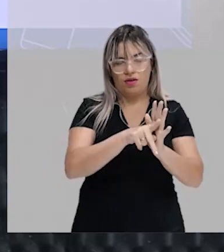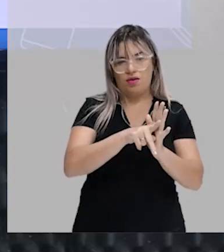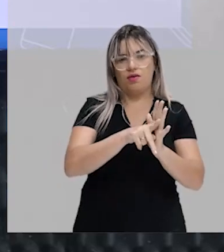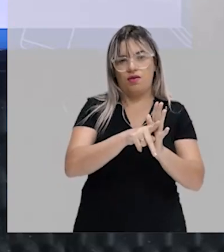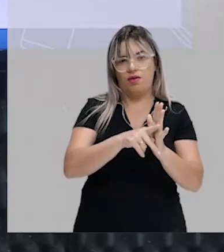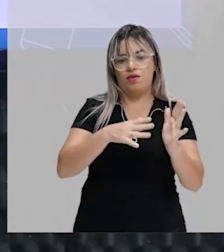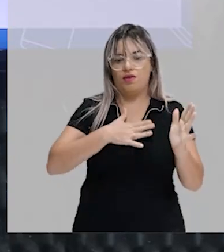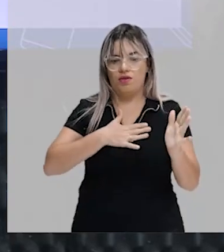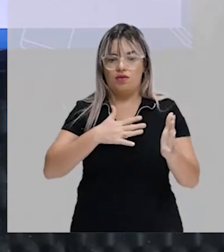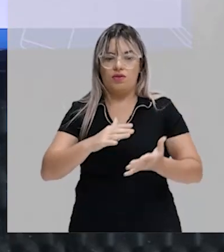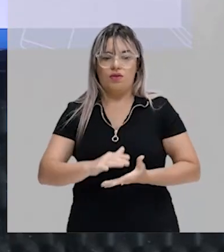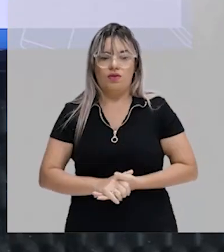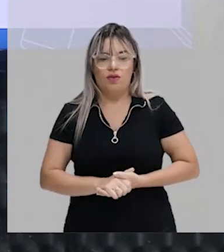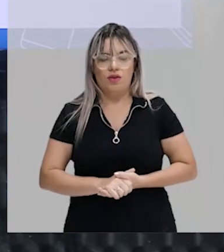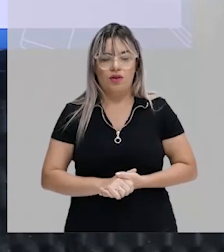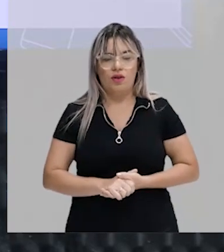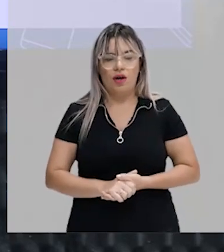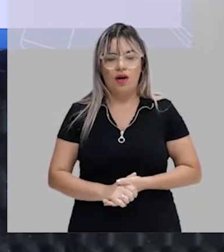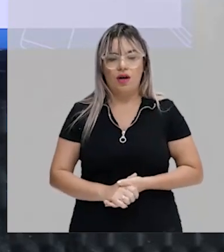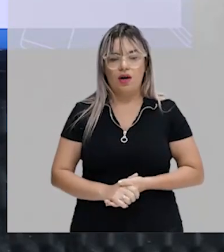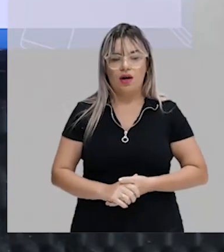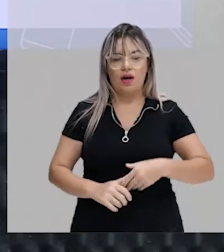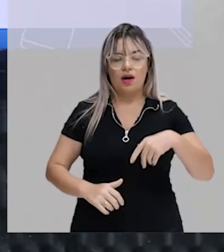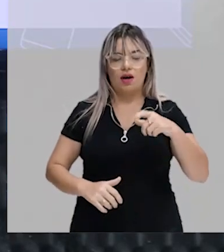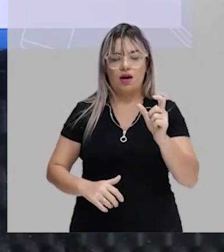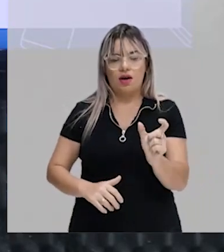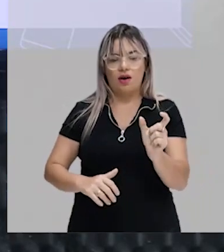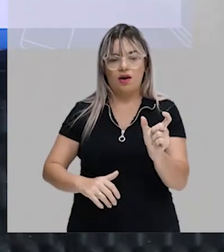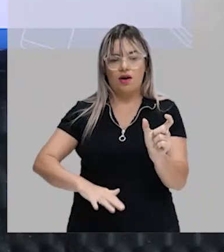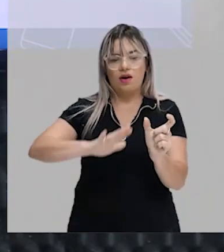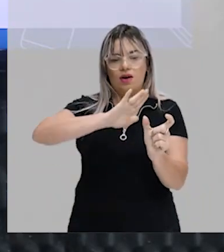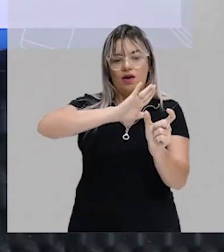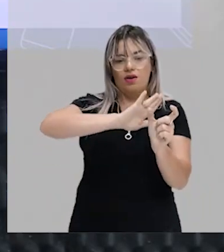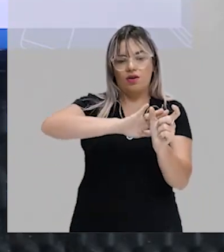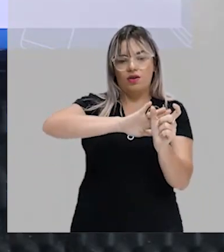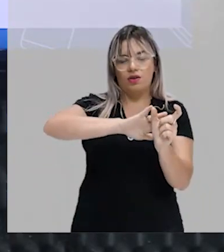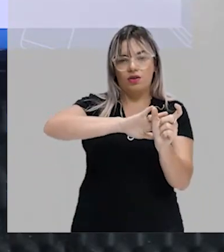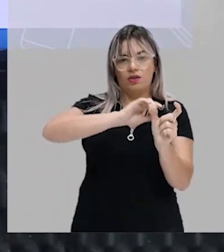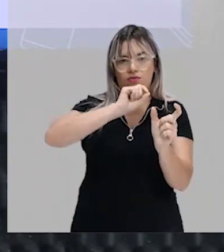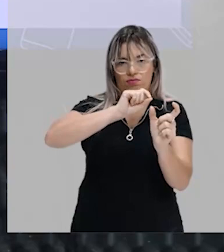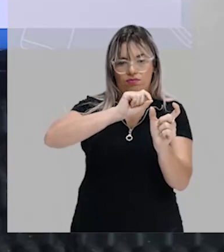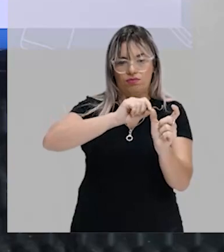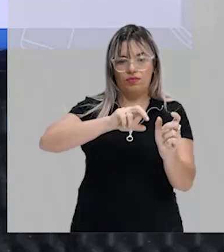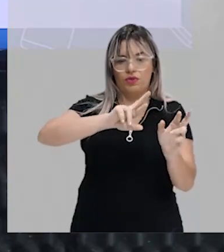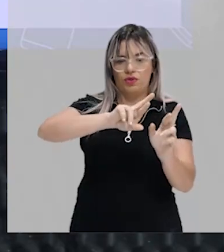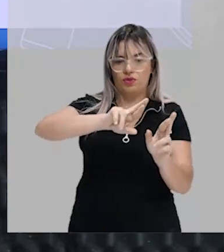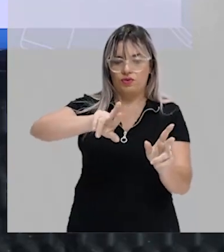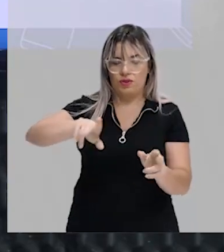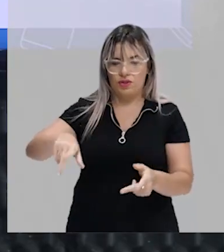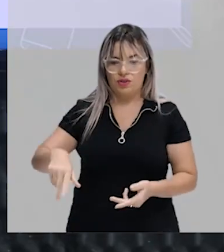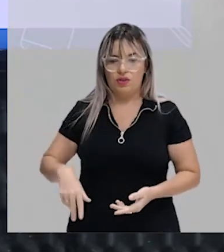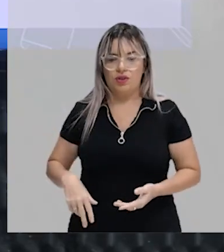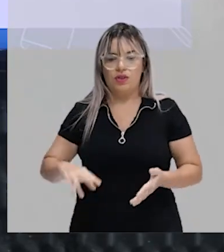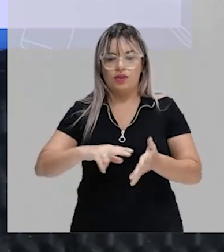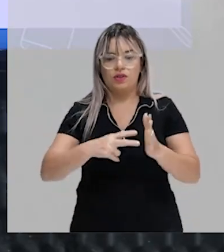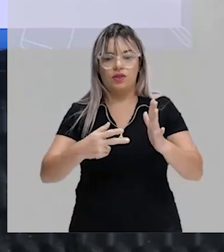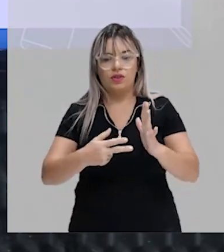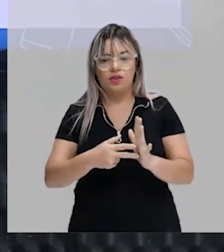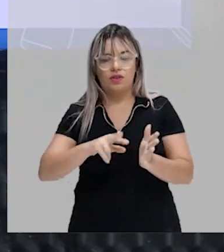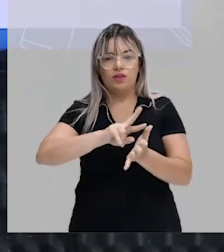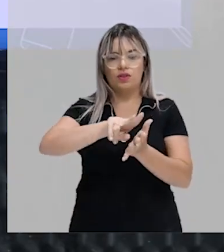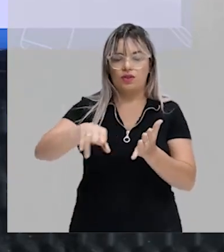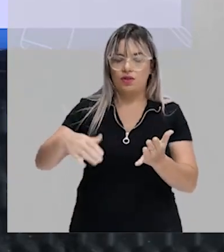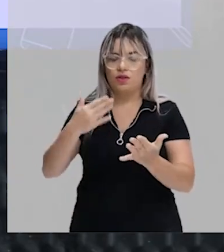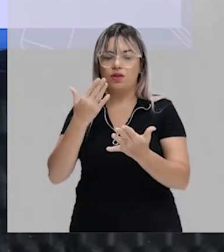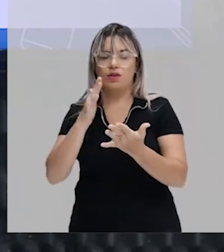Conotação. Linguagem conotativa é aquela diferente do dicionário. São diferentes significados e múltiplas interpretações. Por quê? Porque o